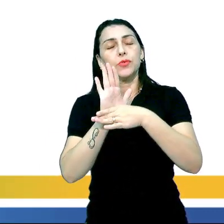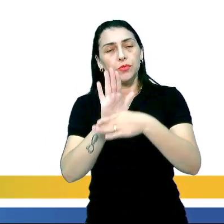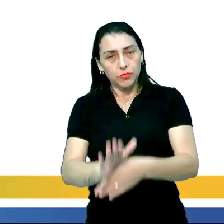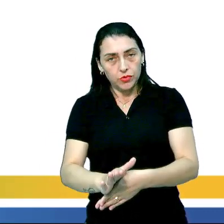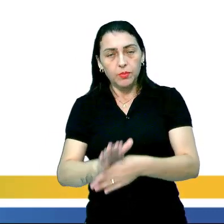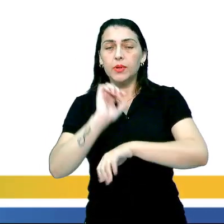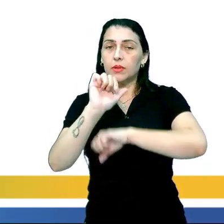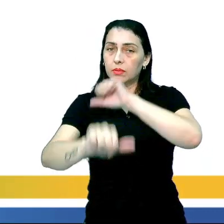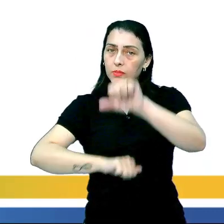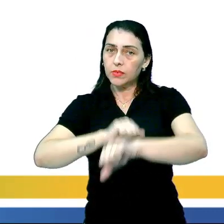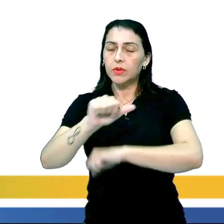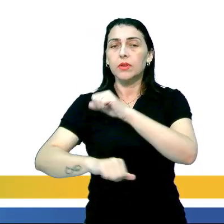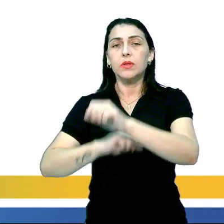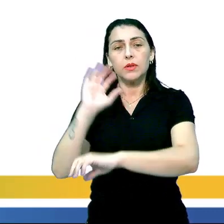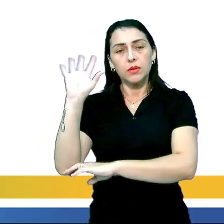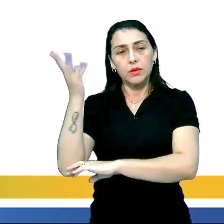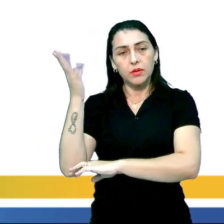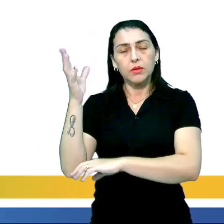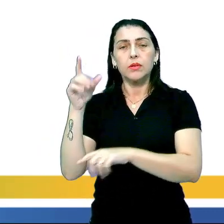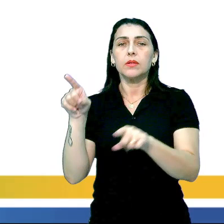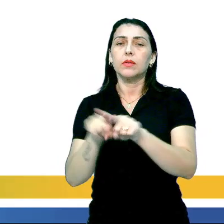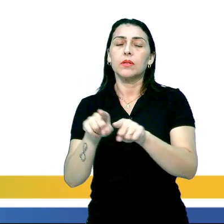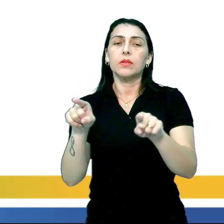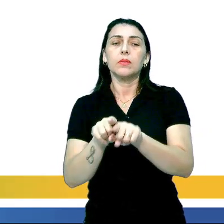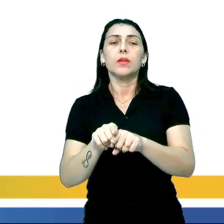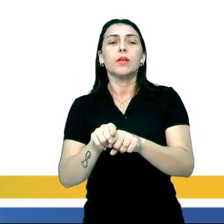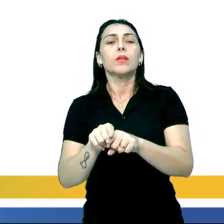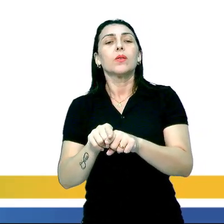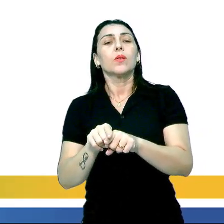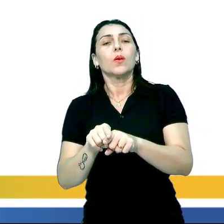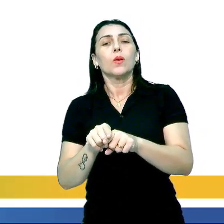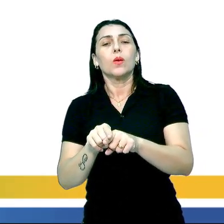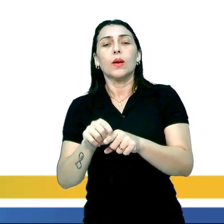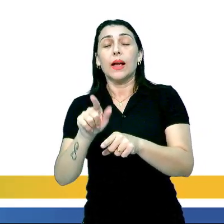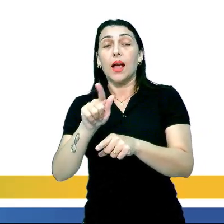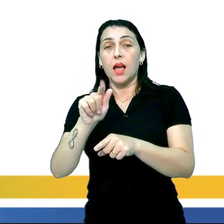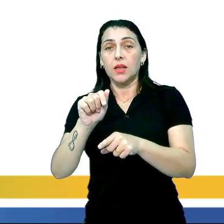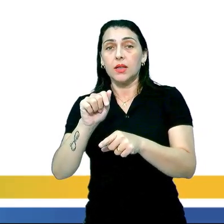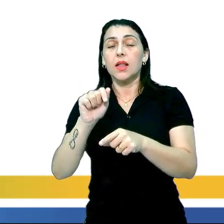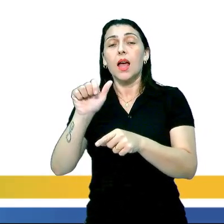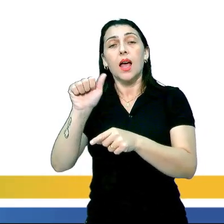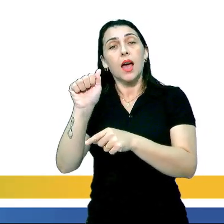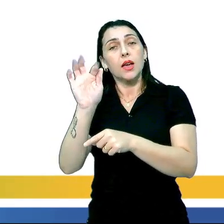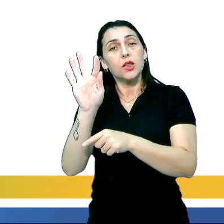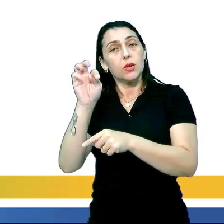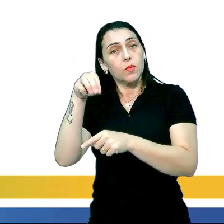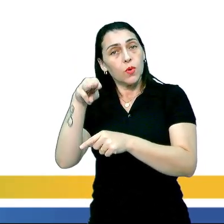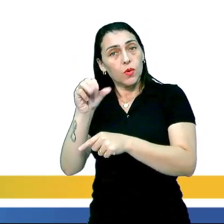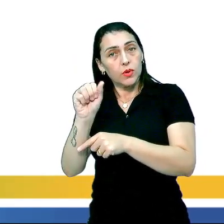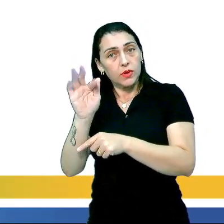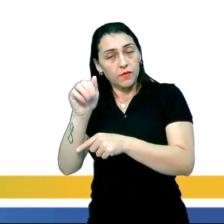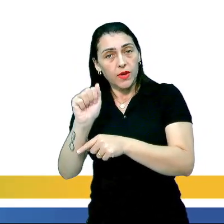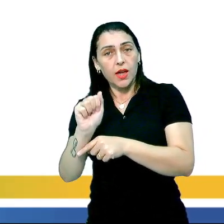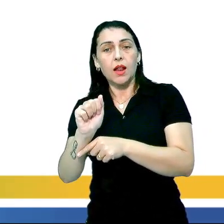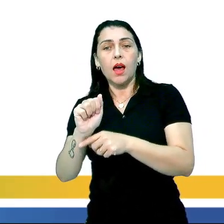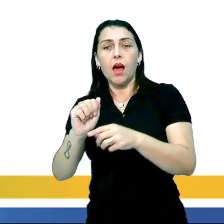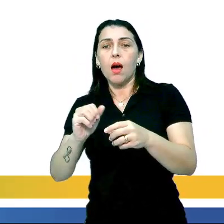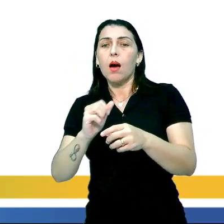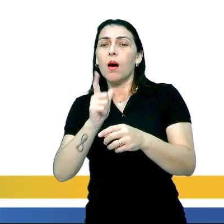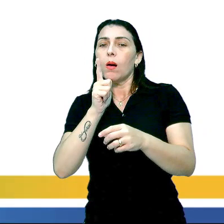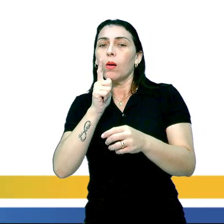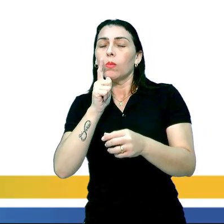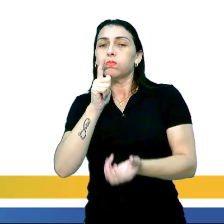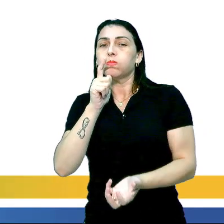para essas mudanças climáticas. Além do acúmulo de gases na atmosfera, que vai intensificar o chamado efeito